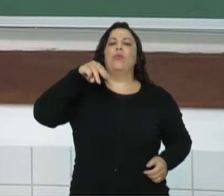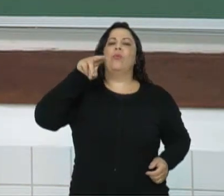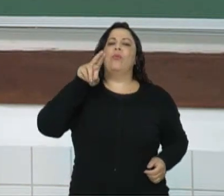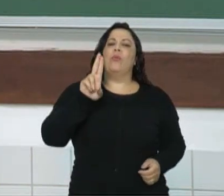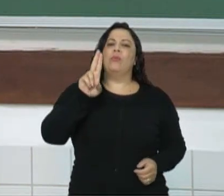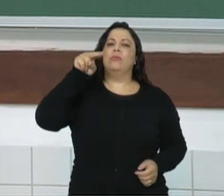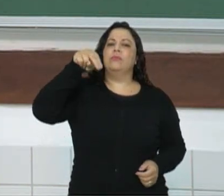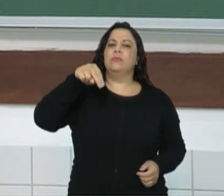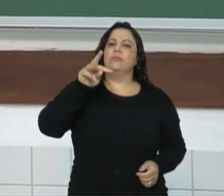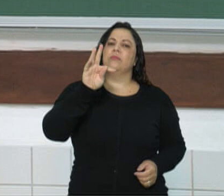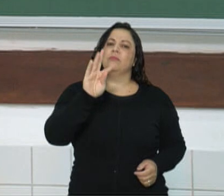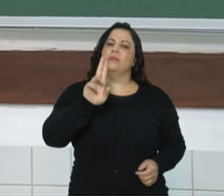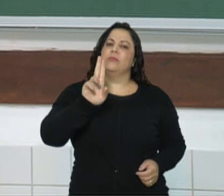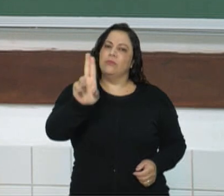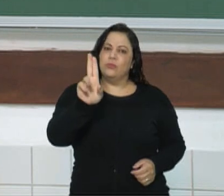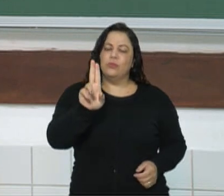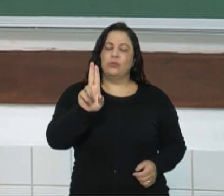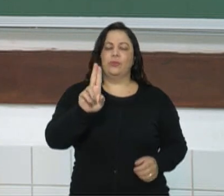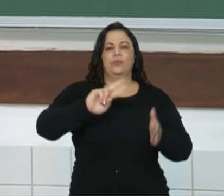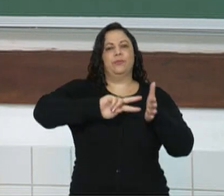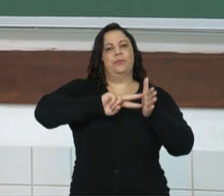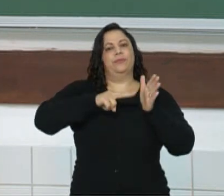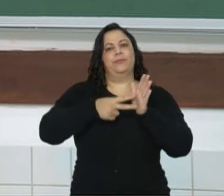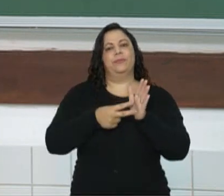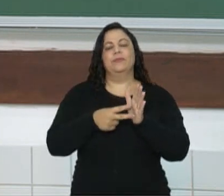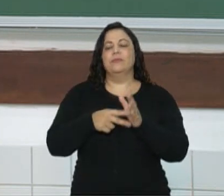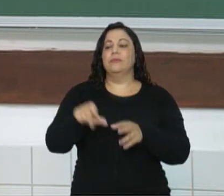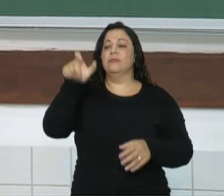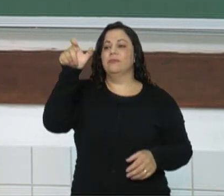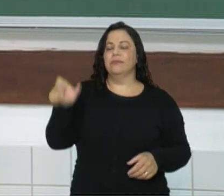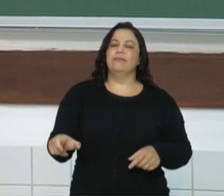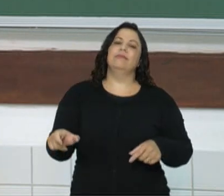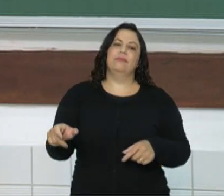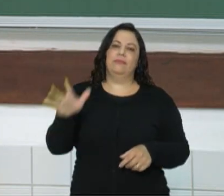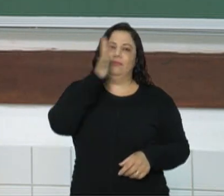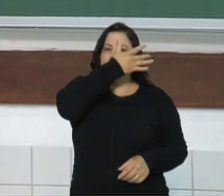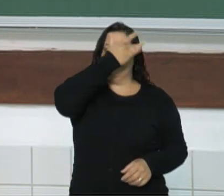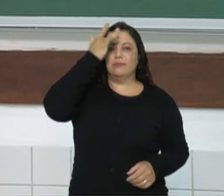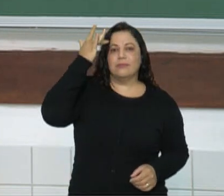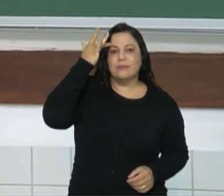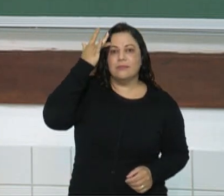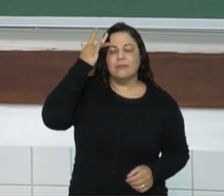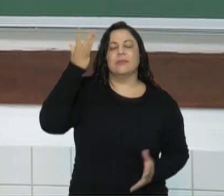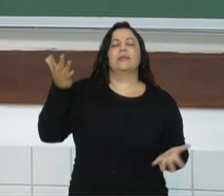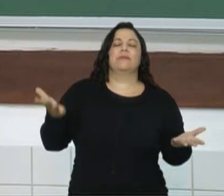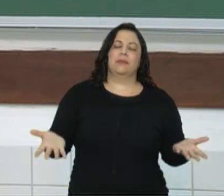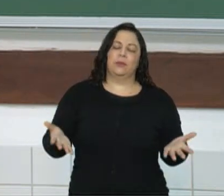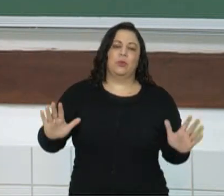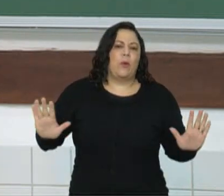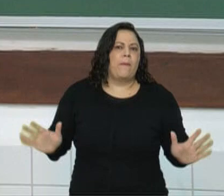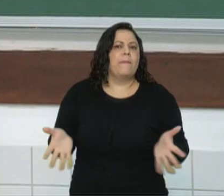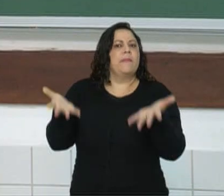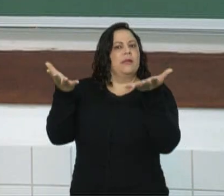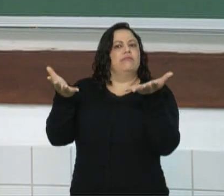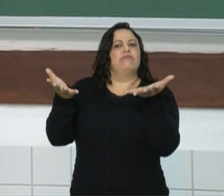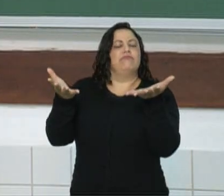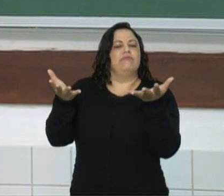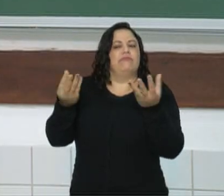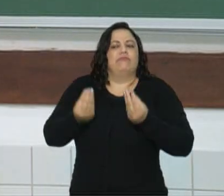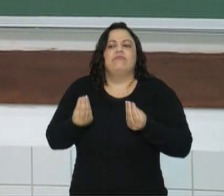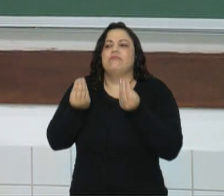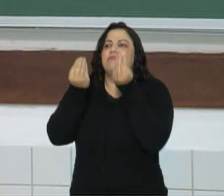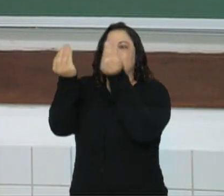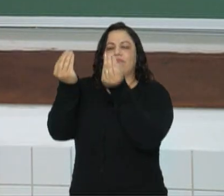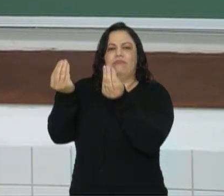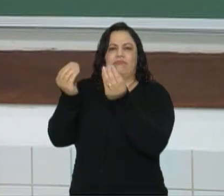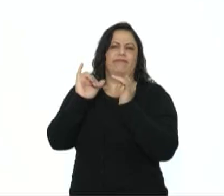começar a perceber que alguém faz algo que energiza, que dá essa energia vital para a pessoa. O segundo passo, então, é